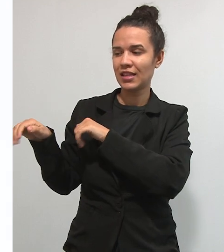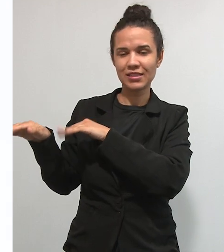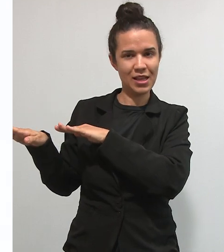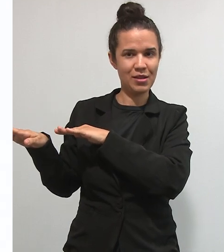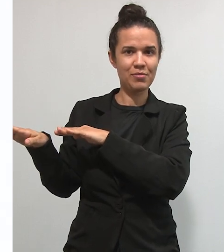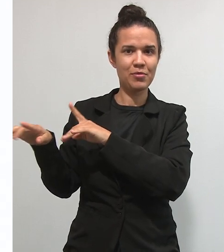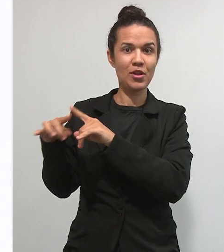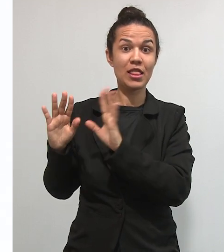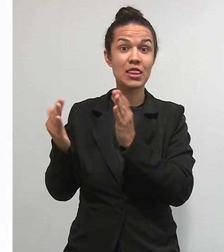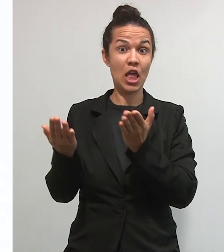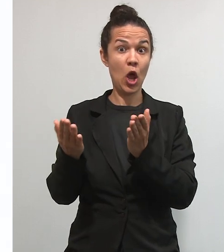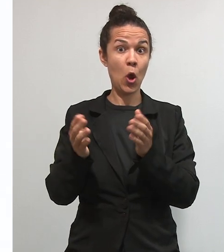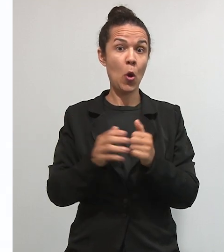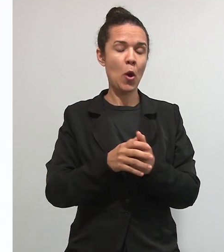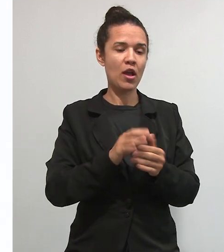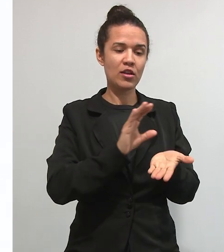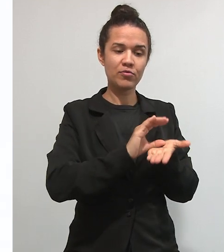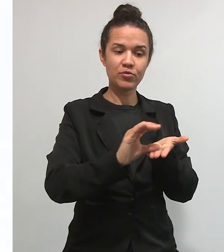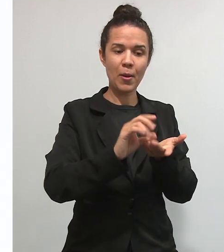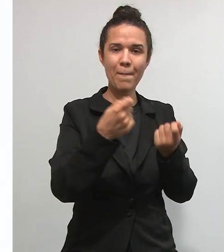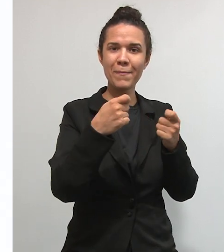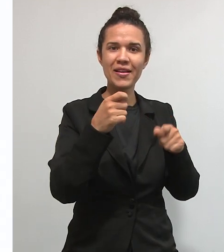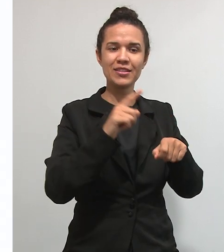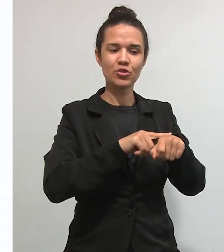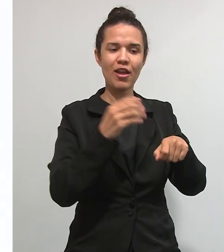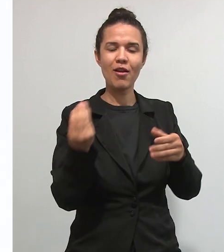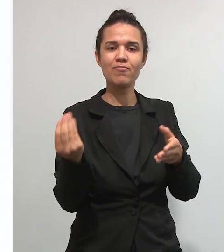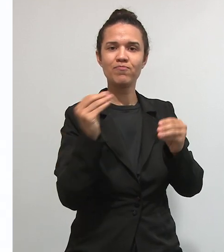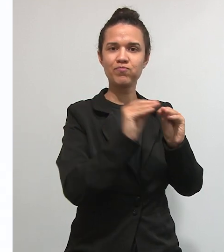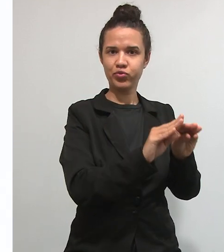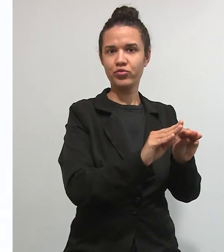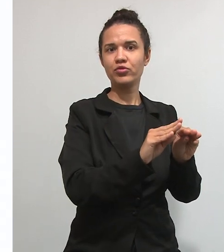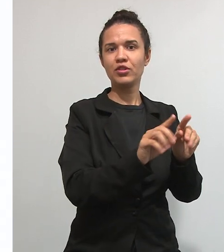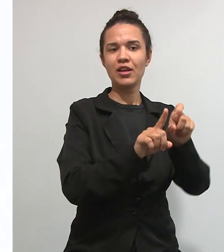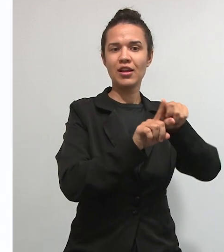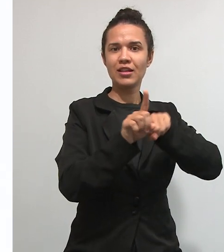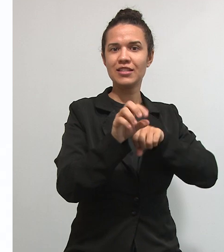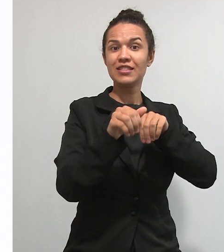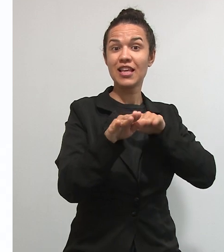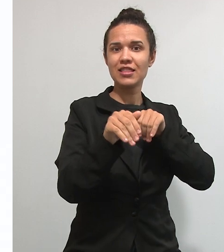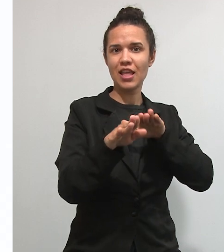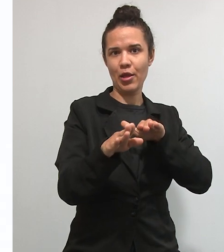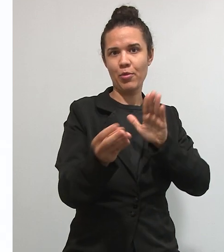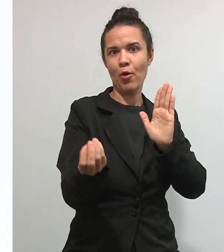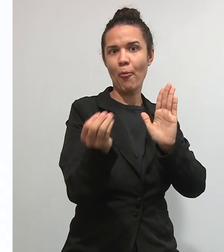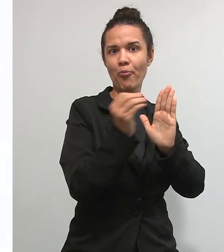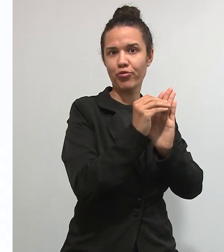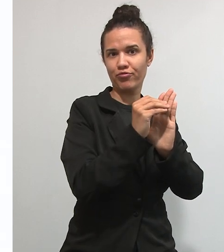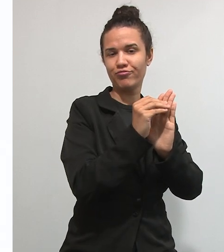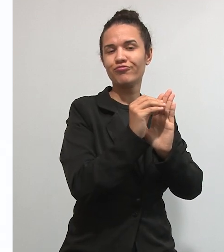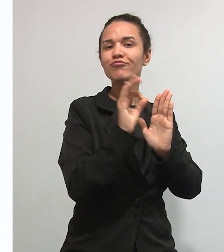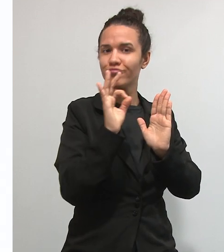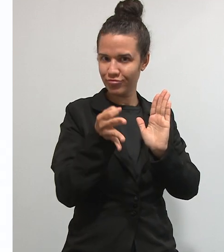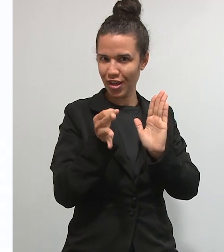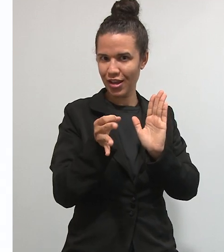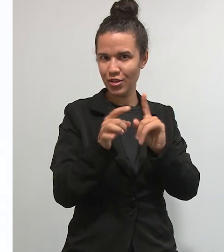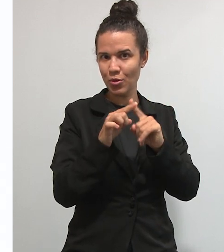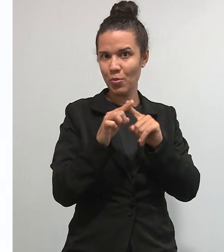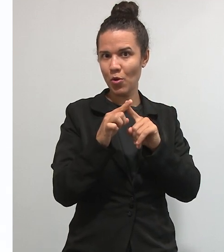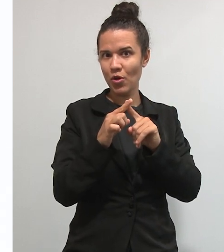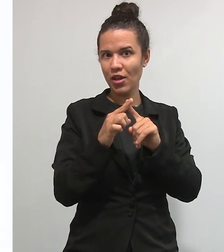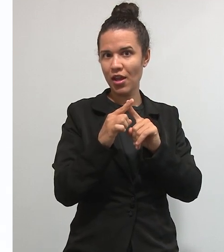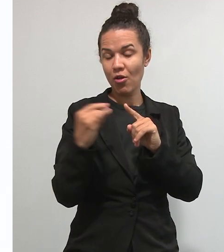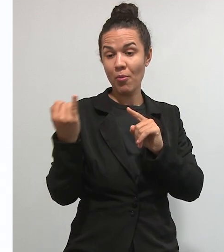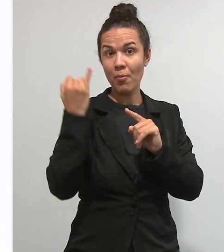quê? Em setembro, tá? Porque o que vai importar aqui é quando a empresa ou a entidade, o